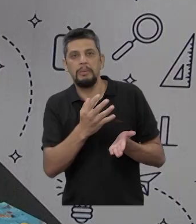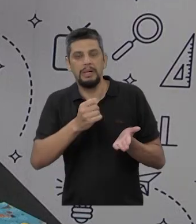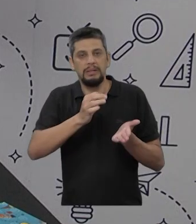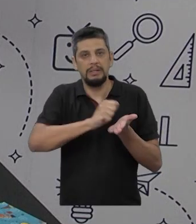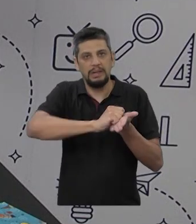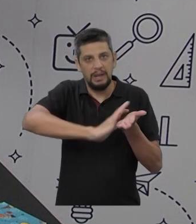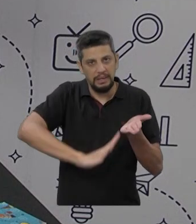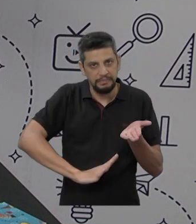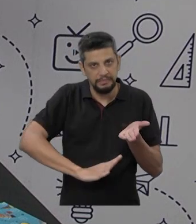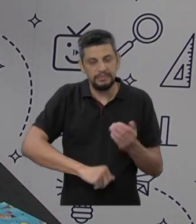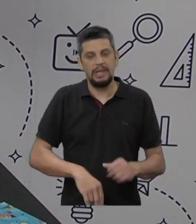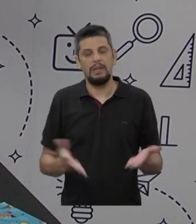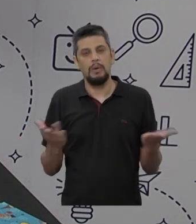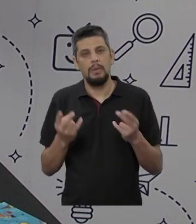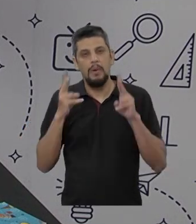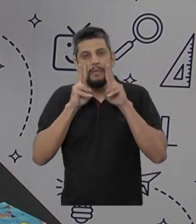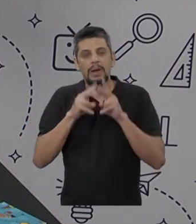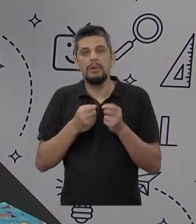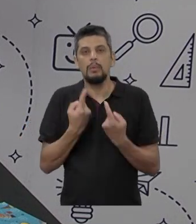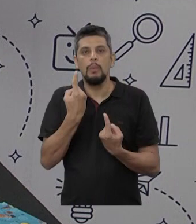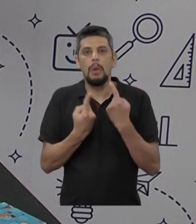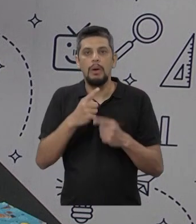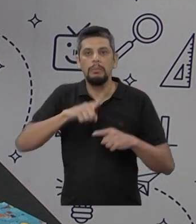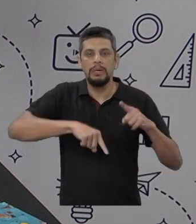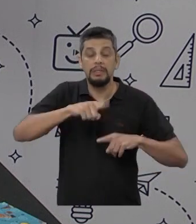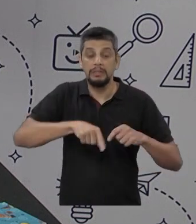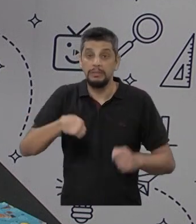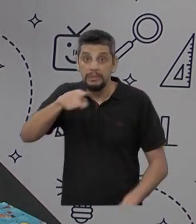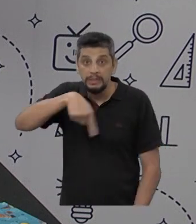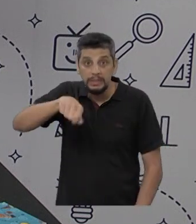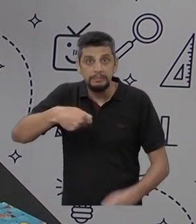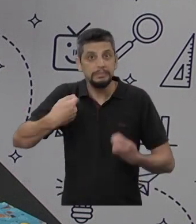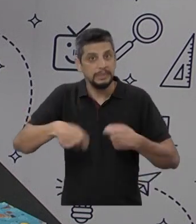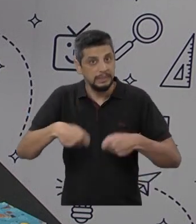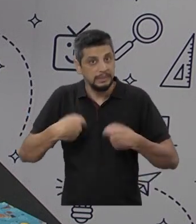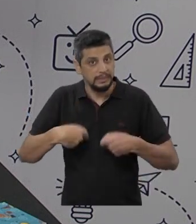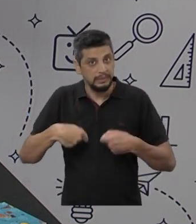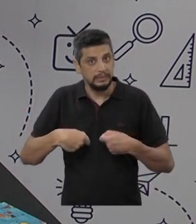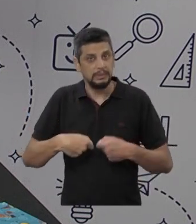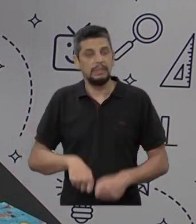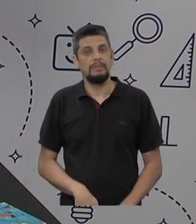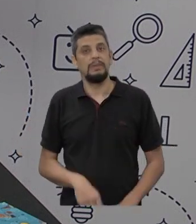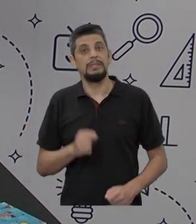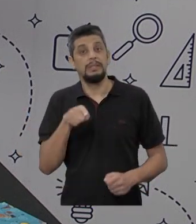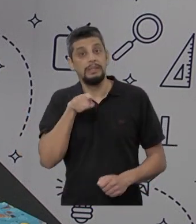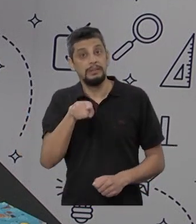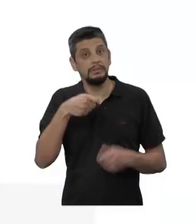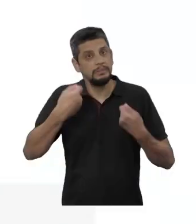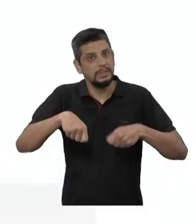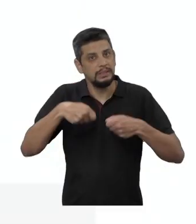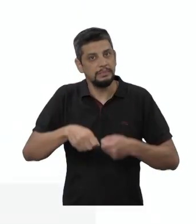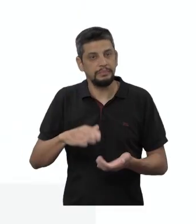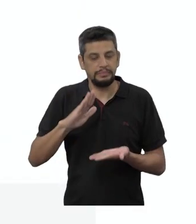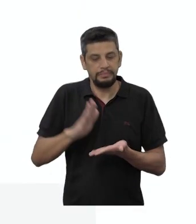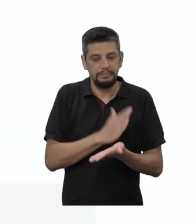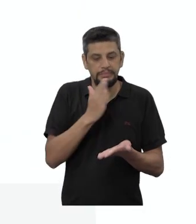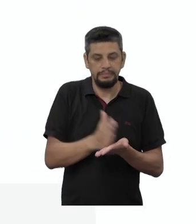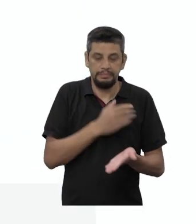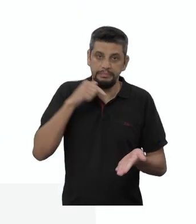algumas atividades. Vamos ver agora quais são os materiais que vocês precisam? Então, vocês vão precisar